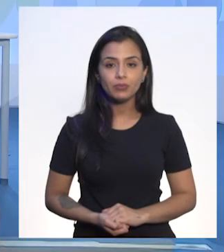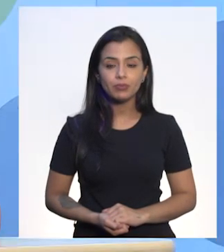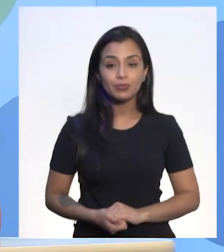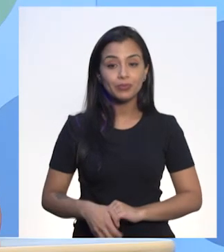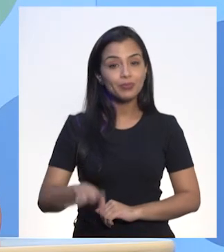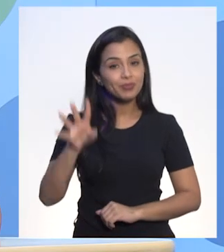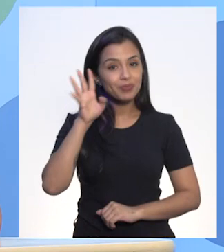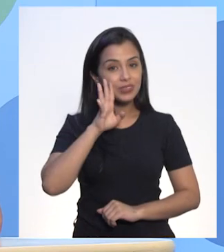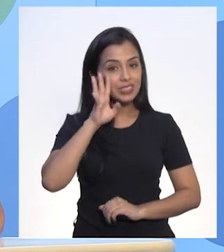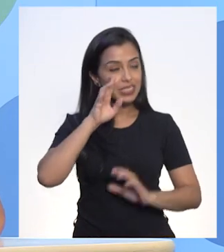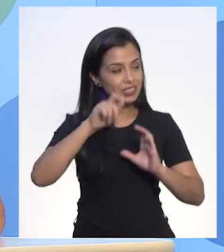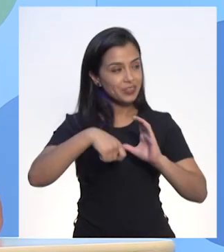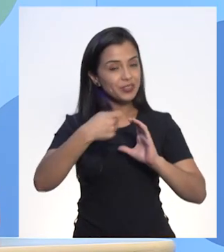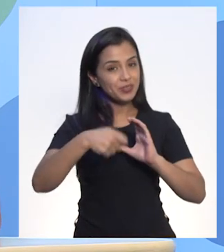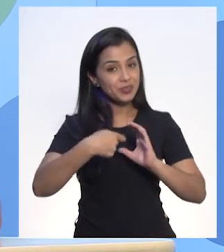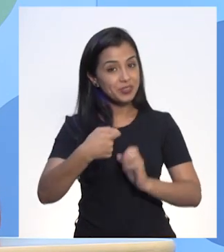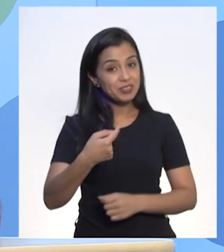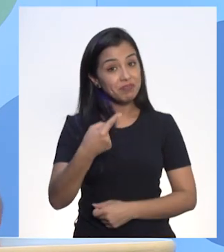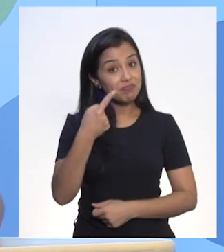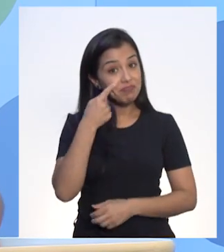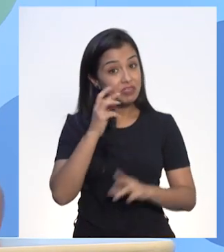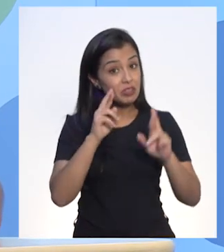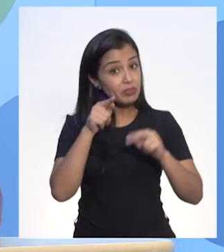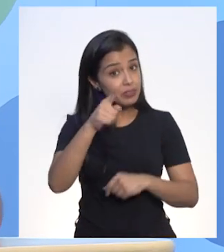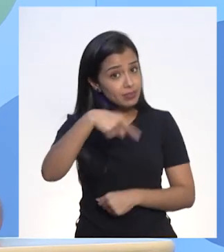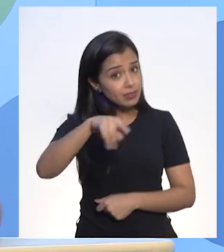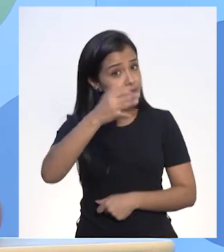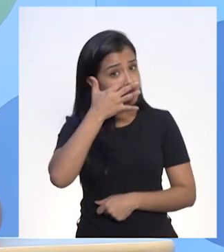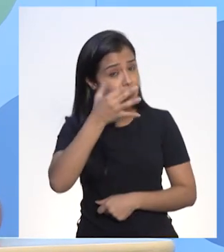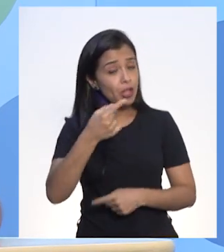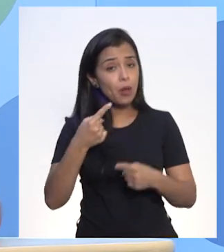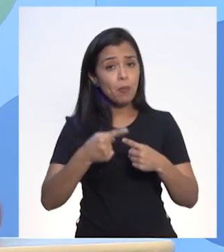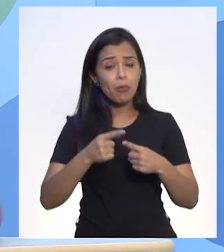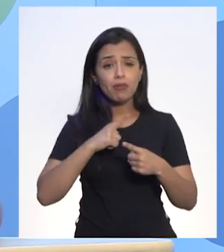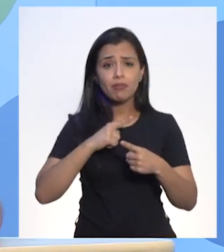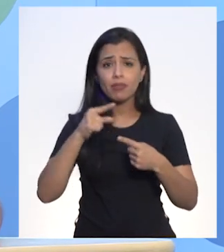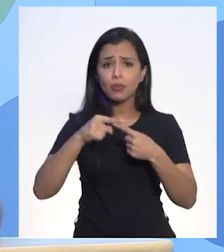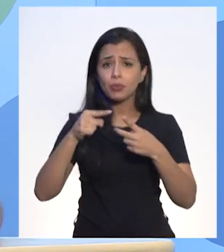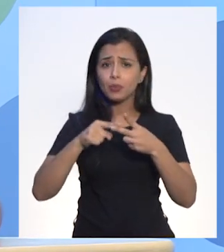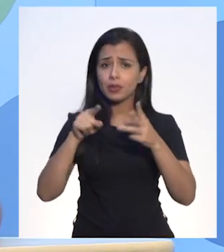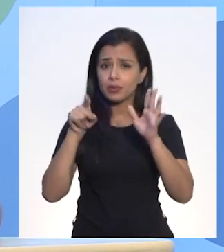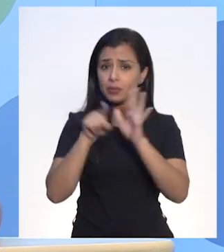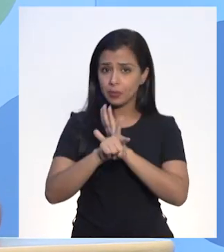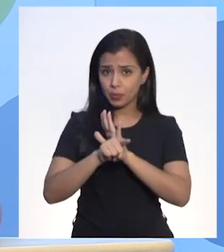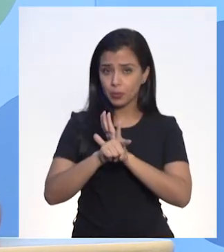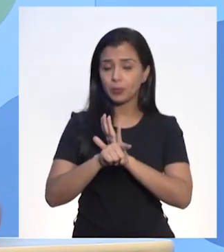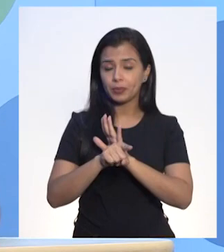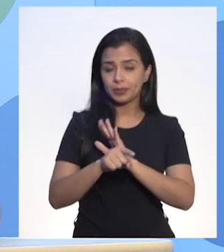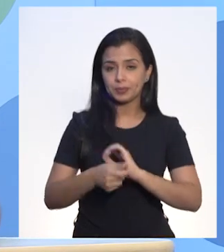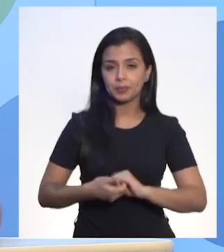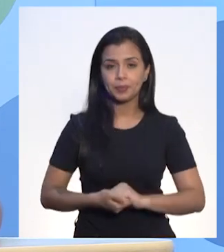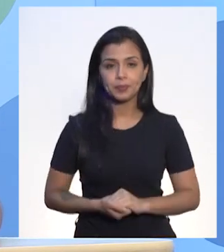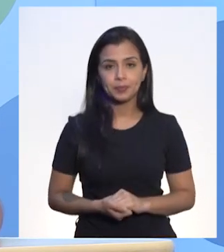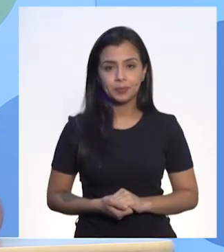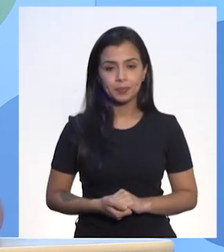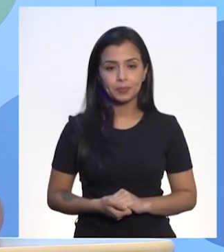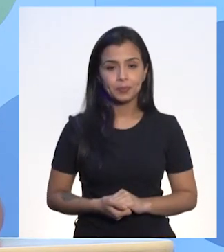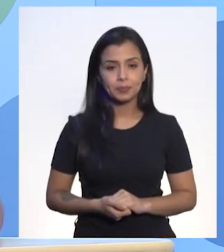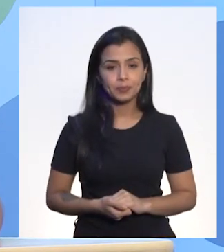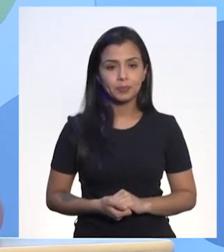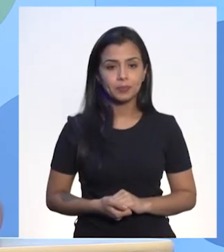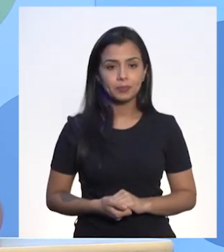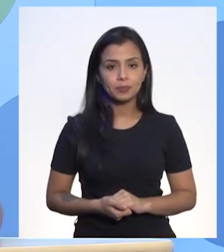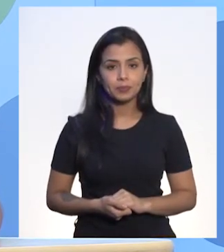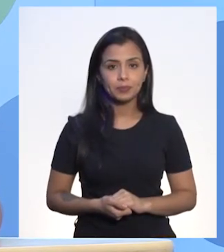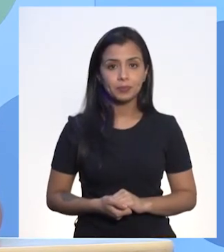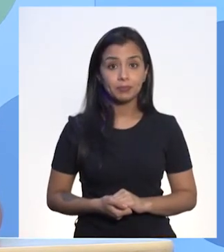Legal o vídeo aí, espero que vocês tenham prestado atenção, porque temos 2 perguntinhas a respeito do vídeo para vocês. Olha só.